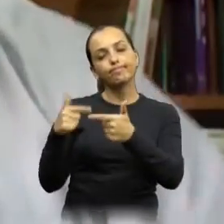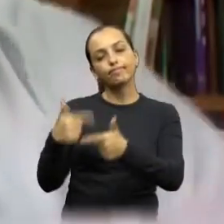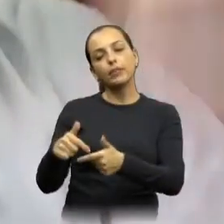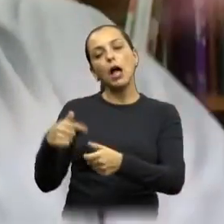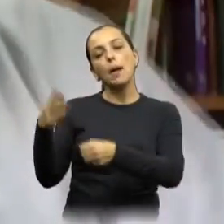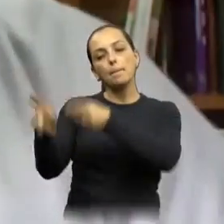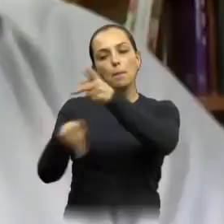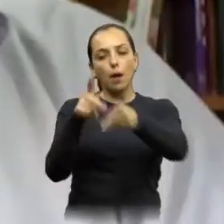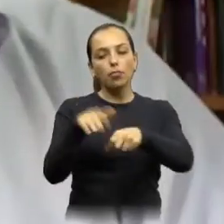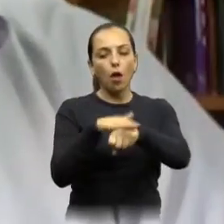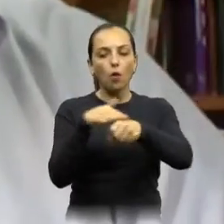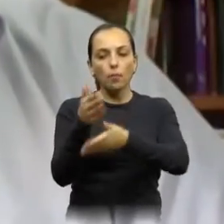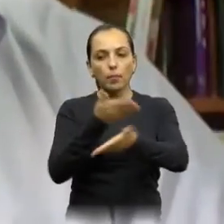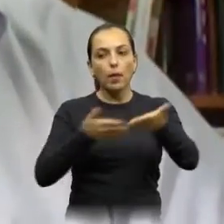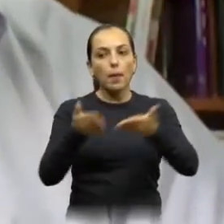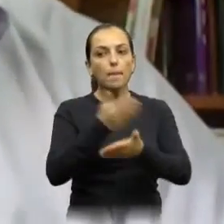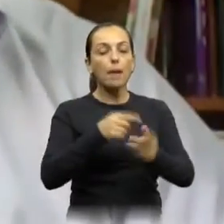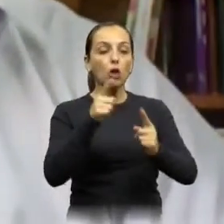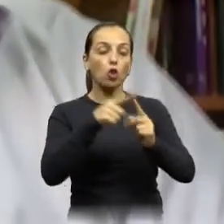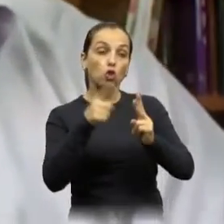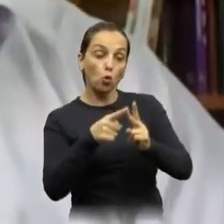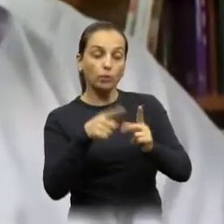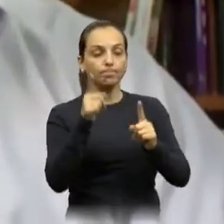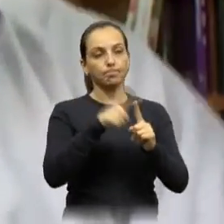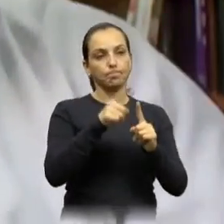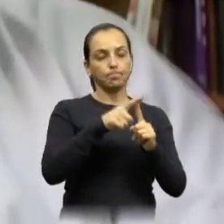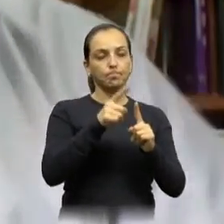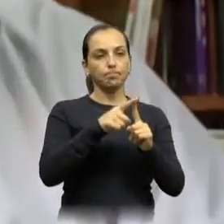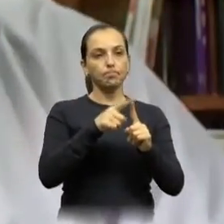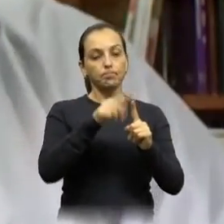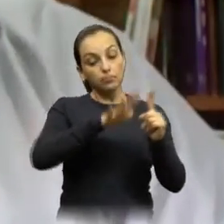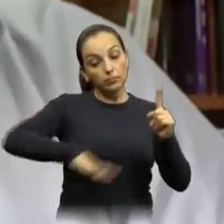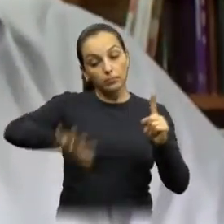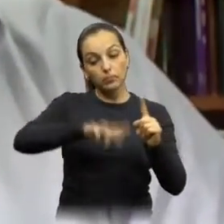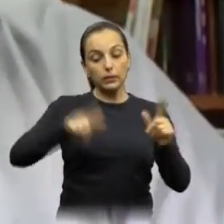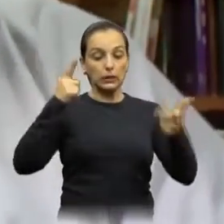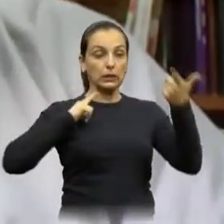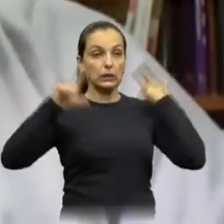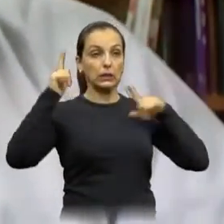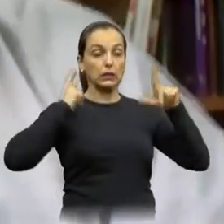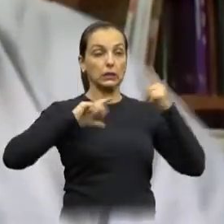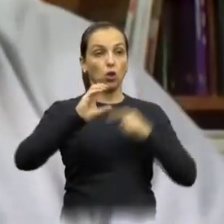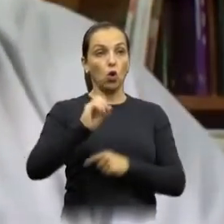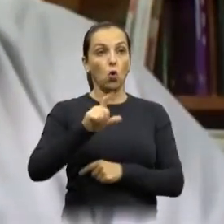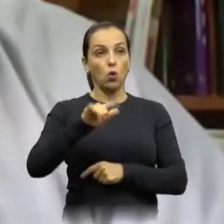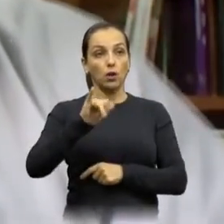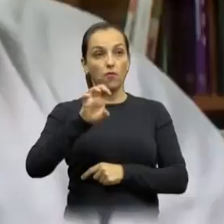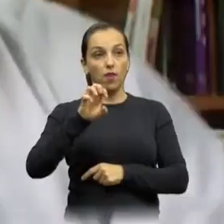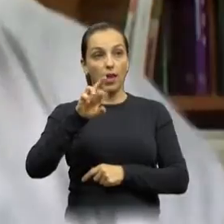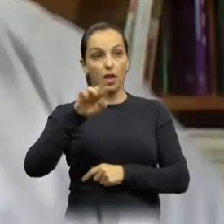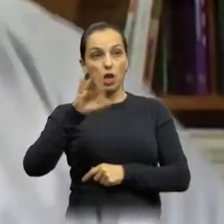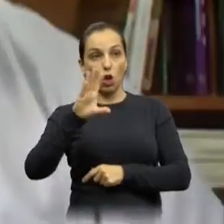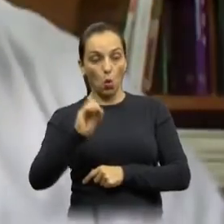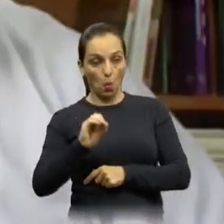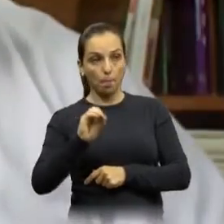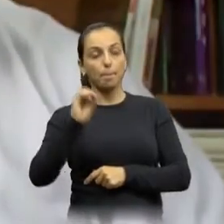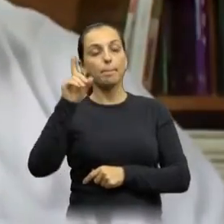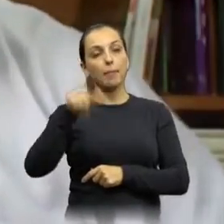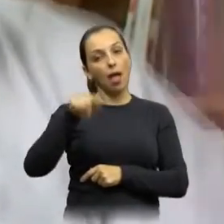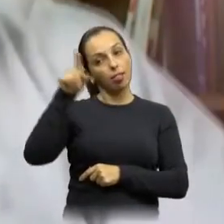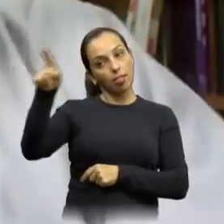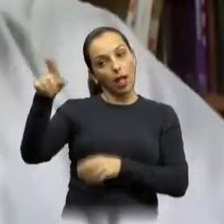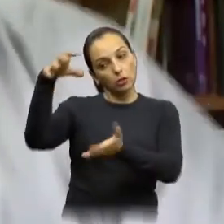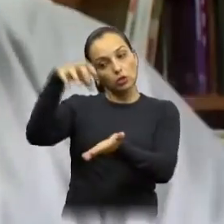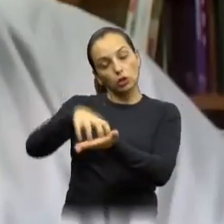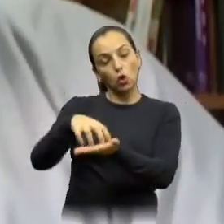bairro. E eu gostaria de levantar duas questões, né? Primeiro é sobre a área de lazer Olivério Bazani Filho, né, que fica ali no setor